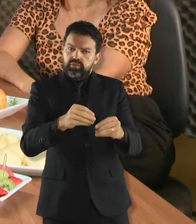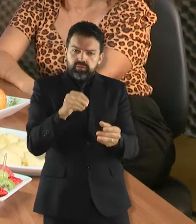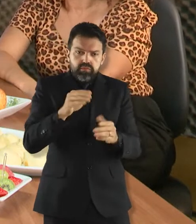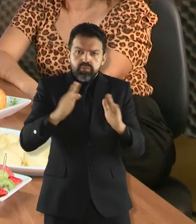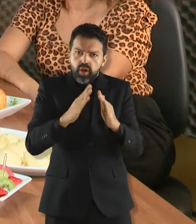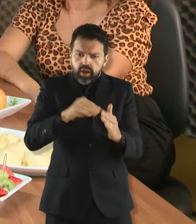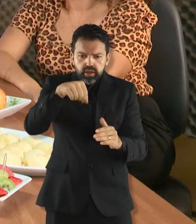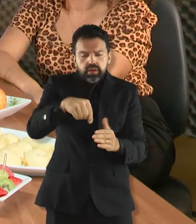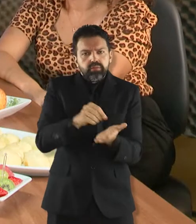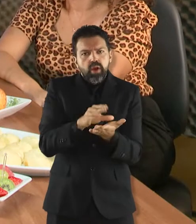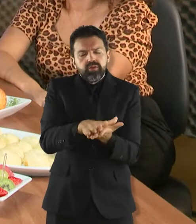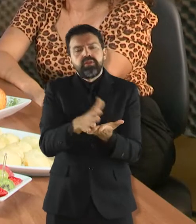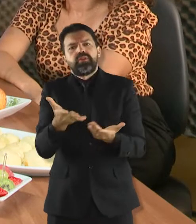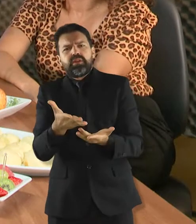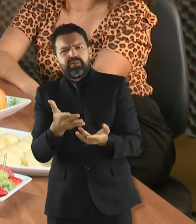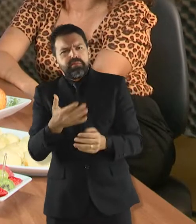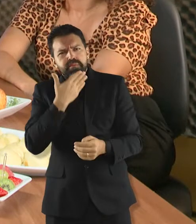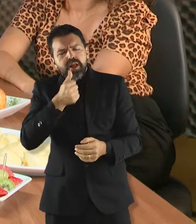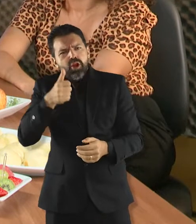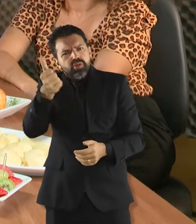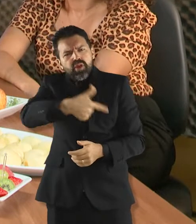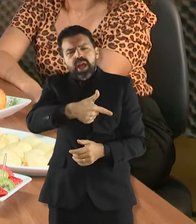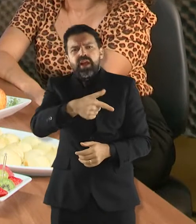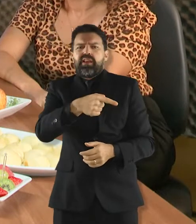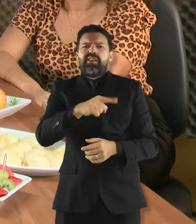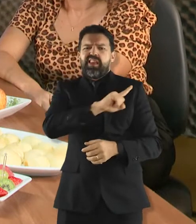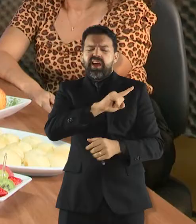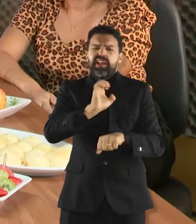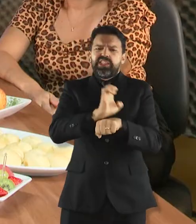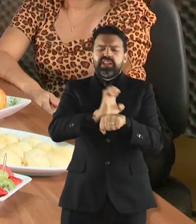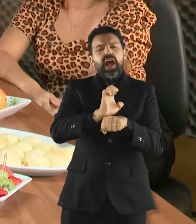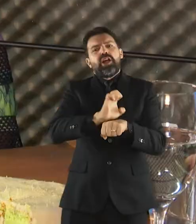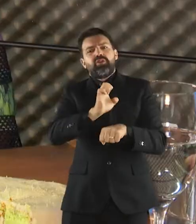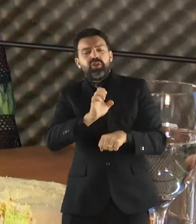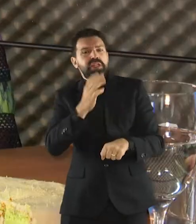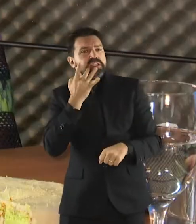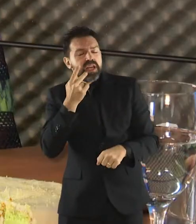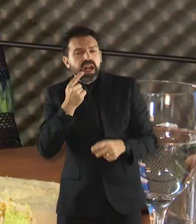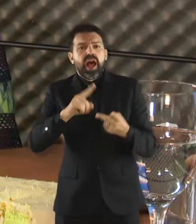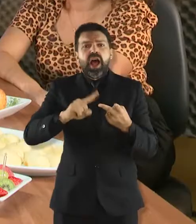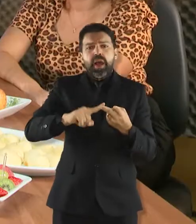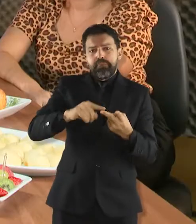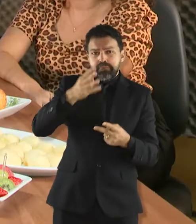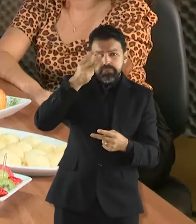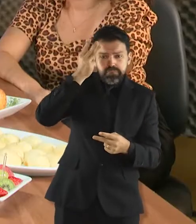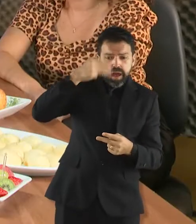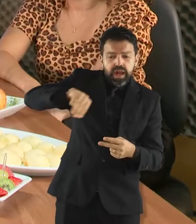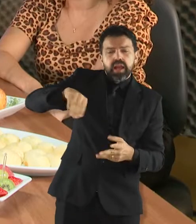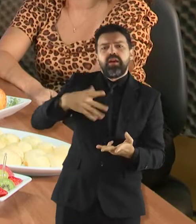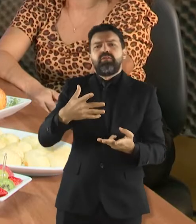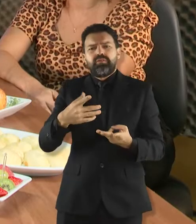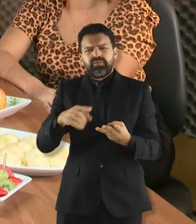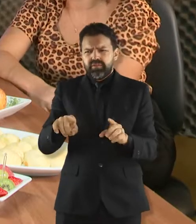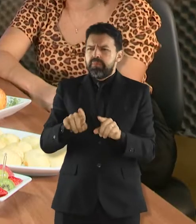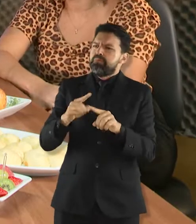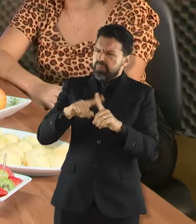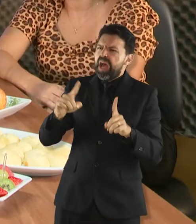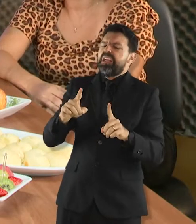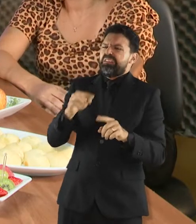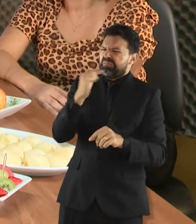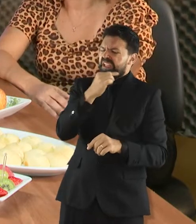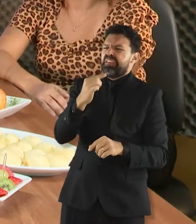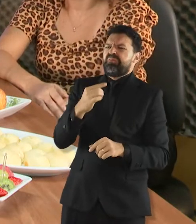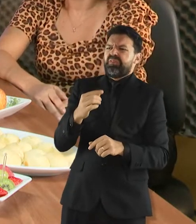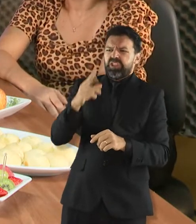uma vida melhor do que a vida, né, no Ceará, no Maranhão, enfim. Que ainda era mais difícil, Isso. né? Para você estudar, para se